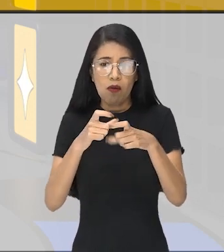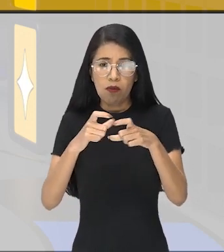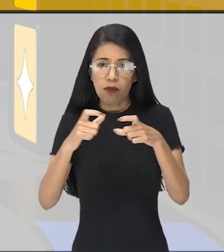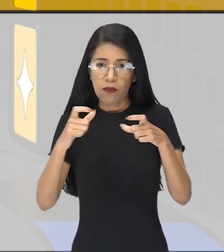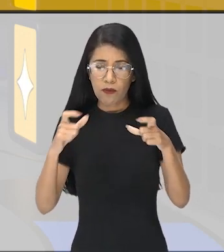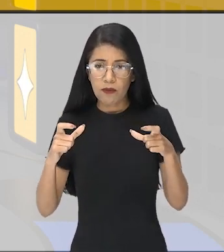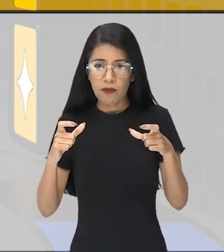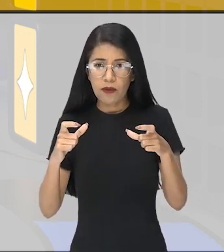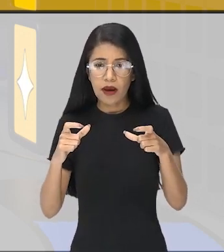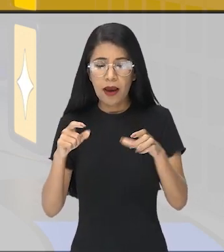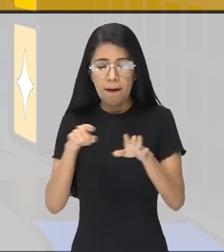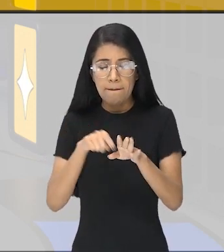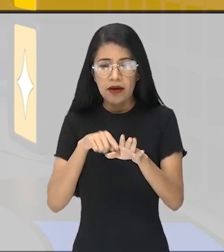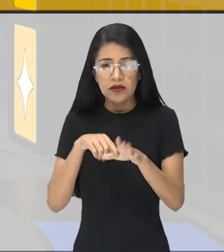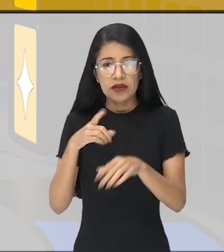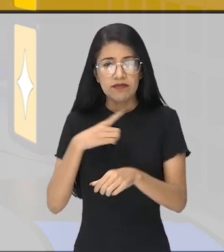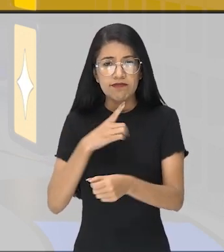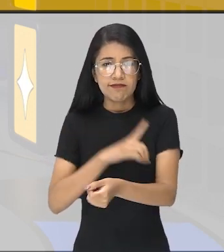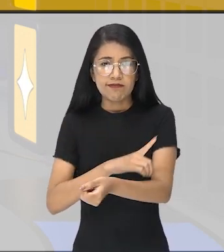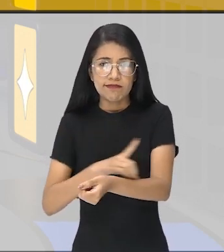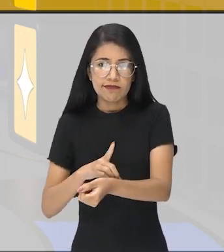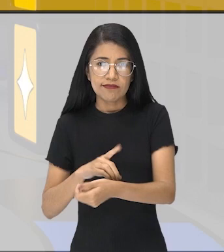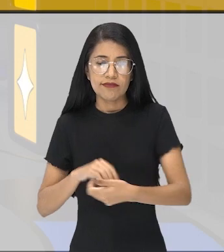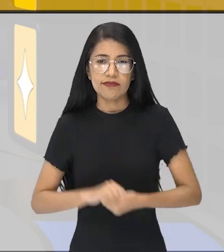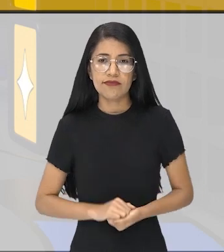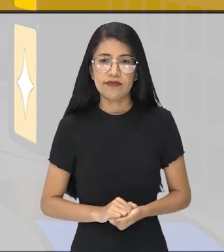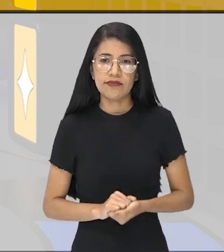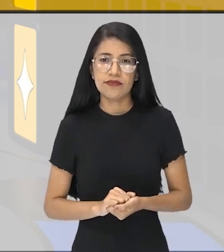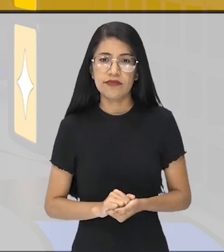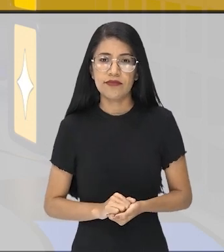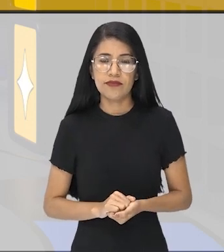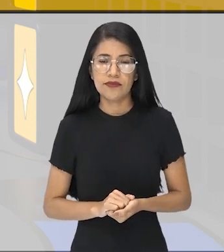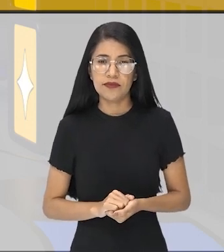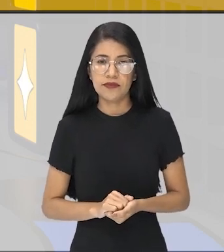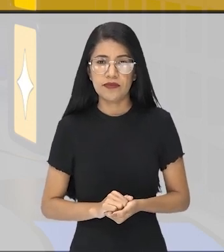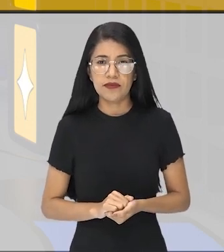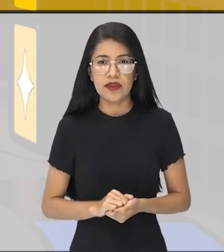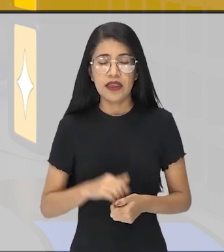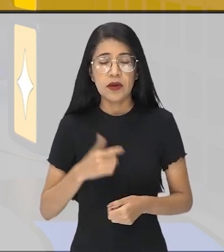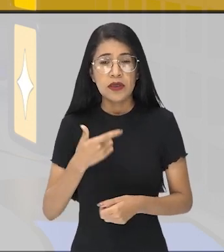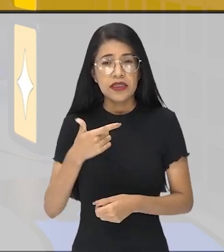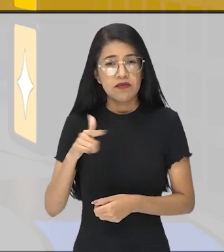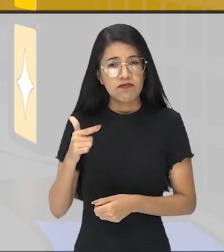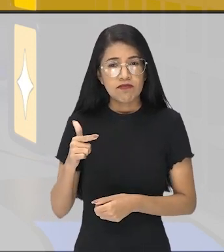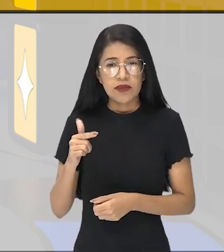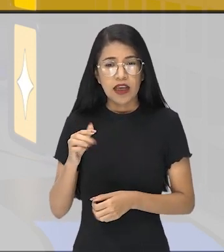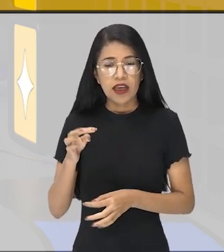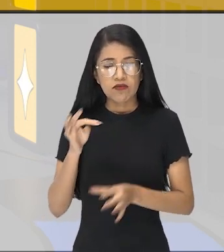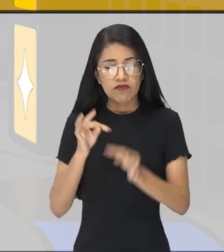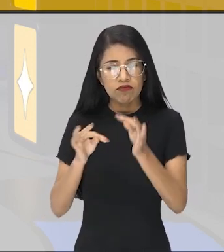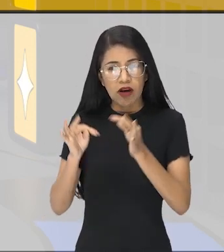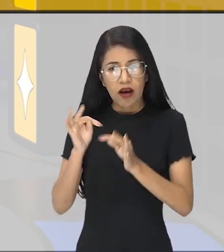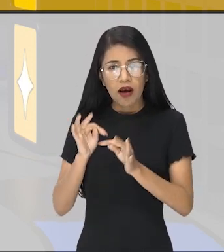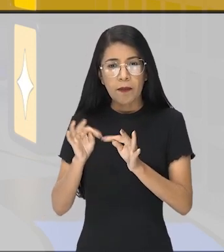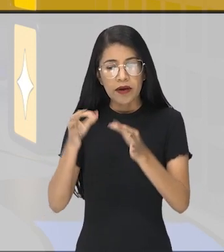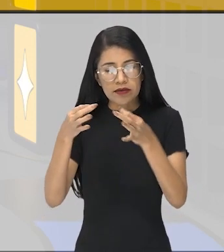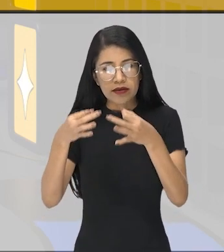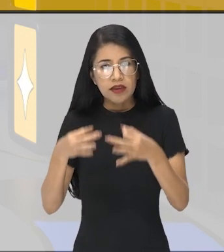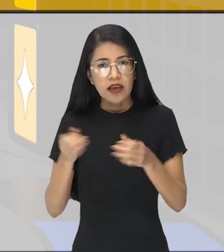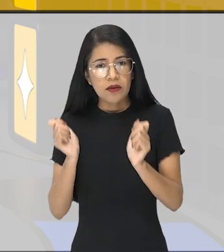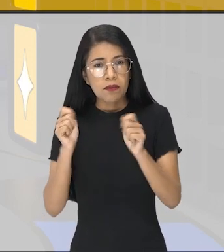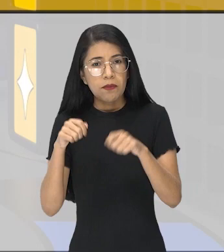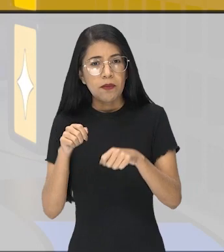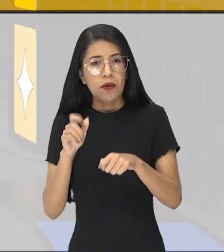para quem tem pé diabético. No caso de lesões sem tratamento adequado, a úlcera pode